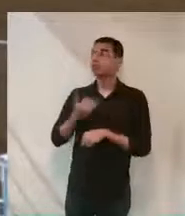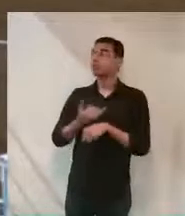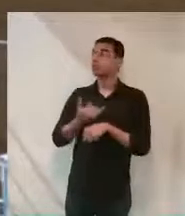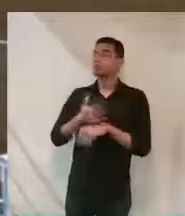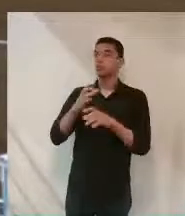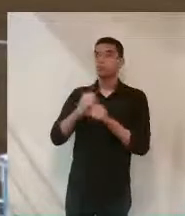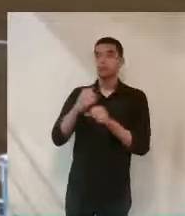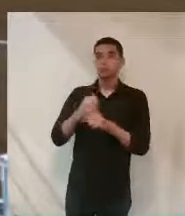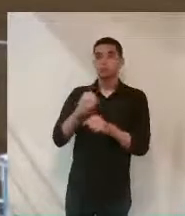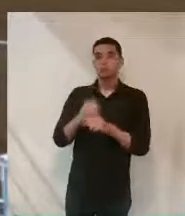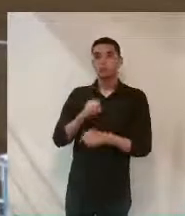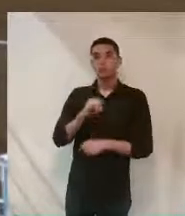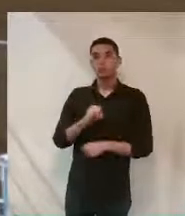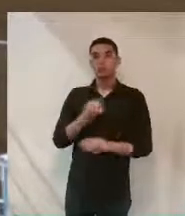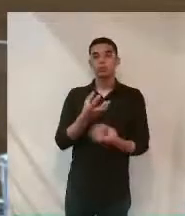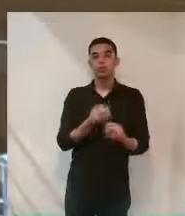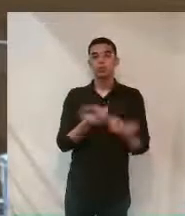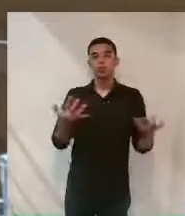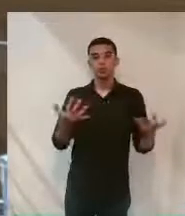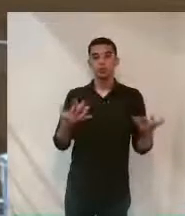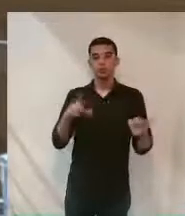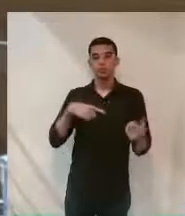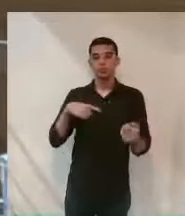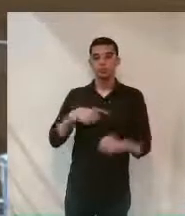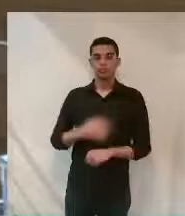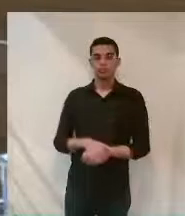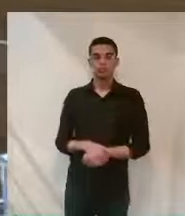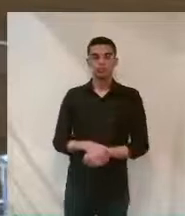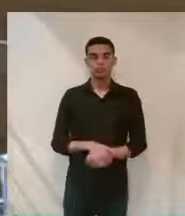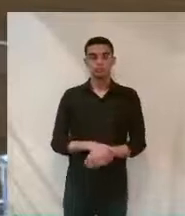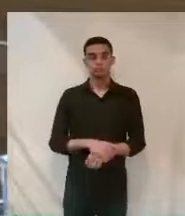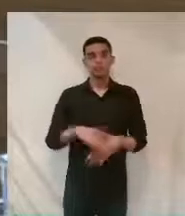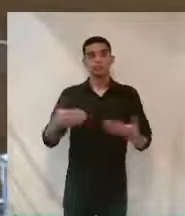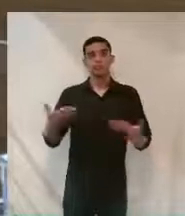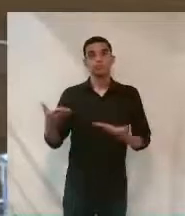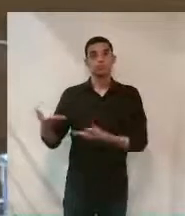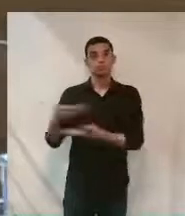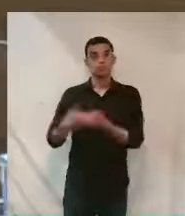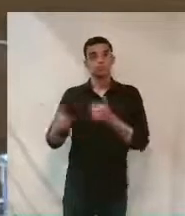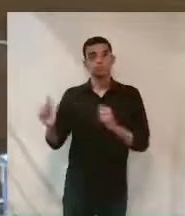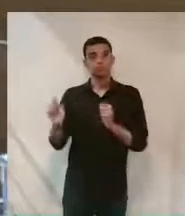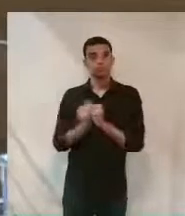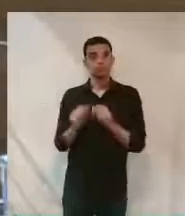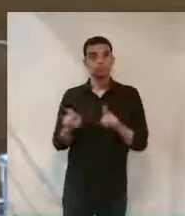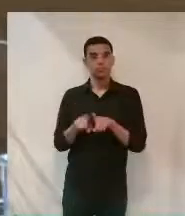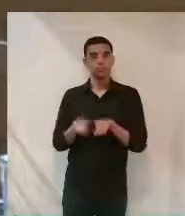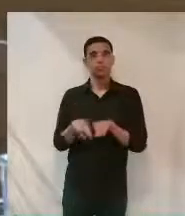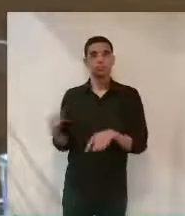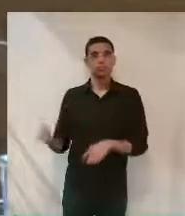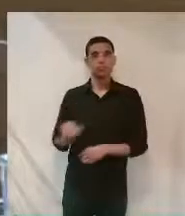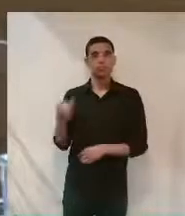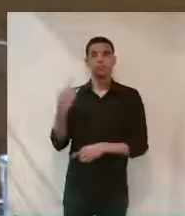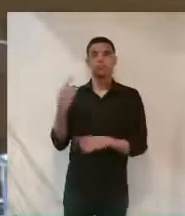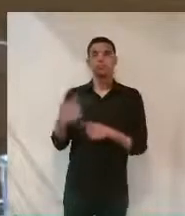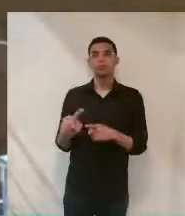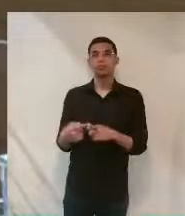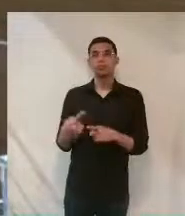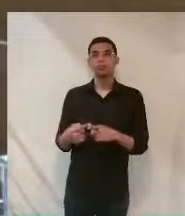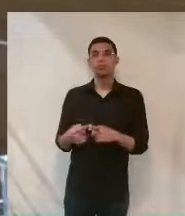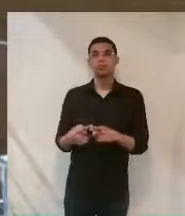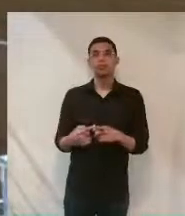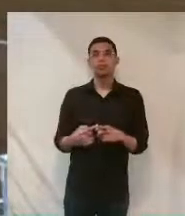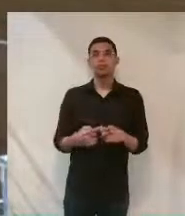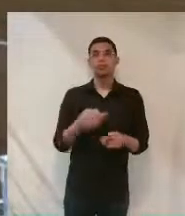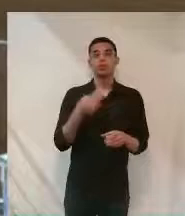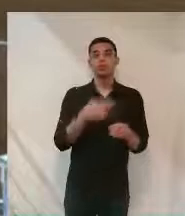no acumulado. Então, esse parceiro também, ele é importante, principalmente nos pequenos municípios que a